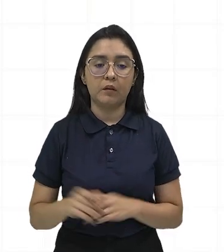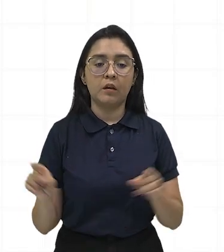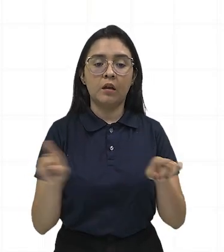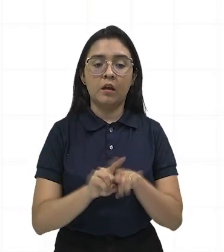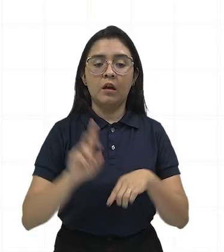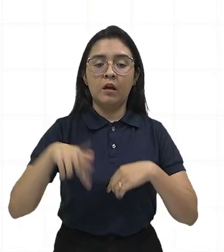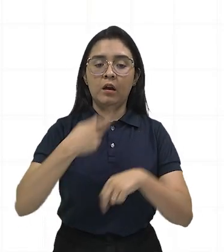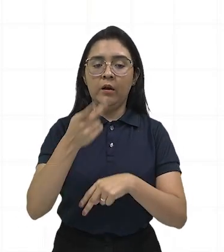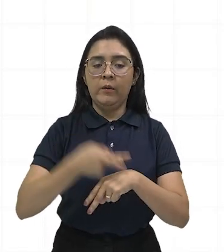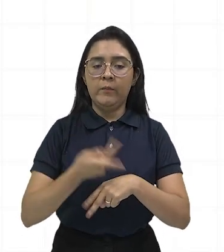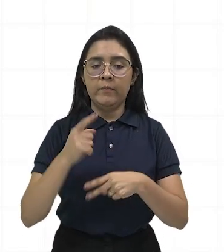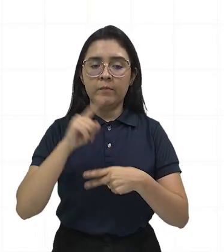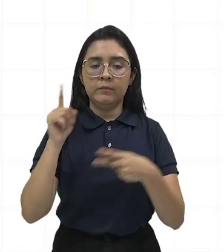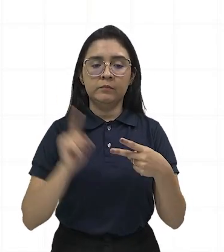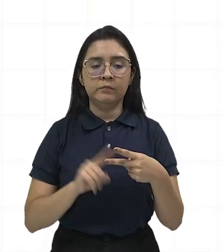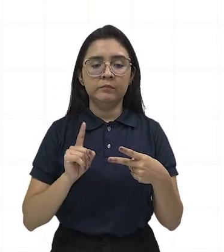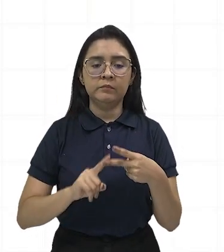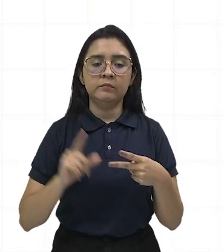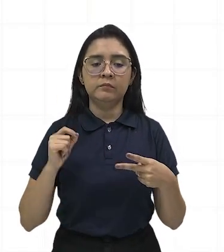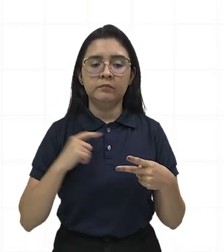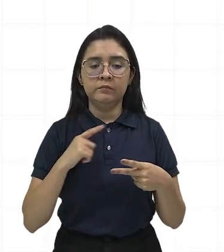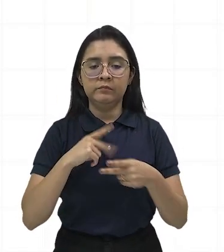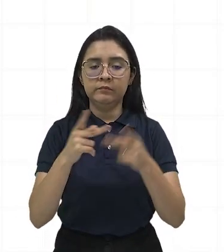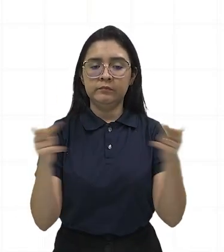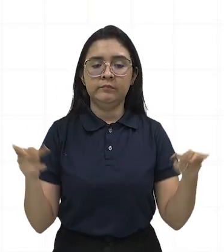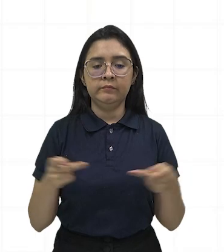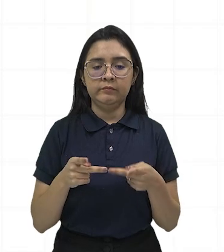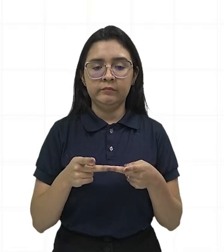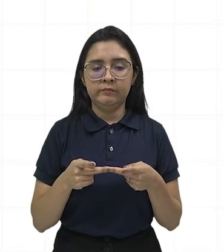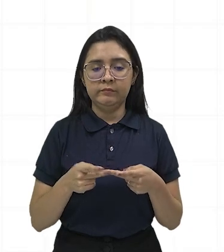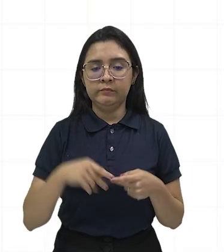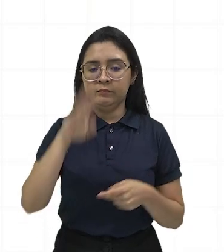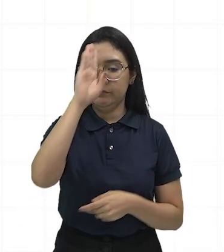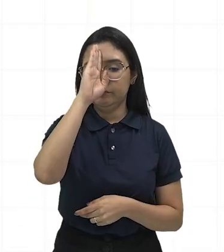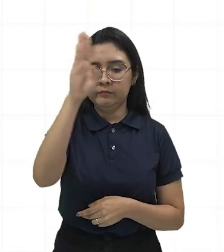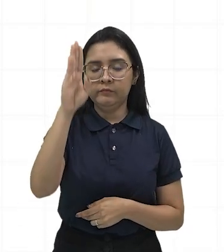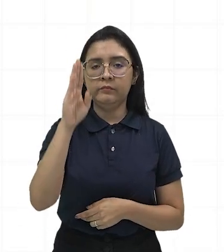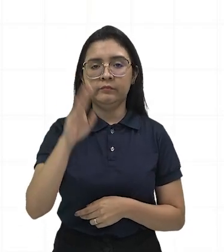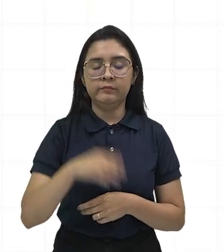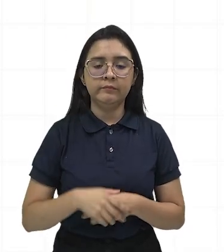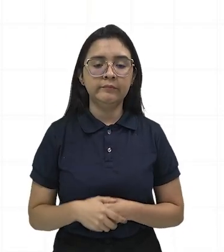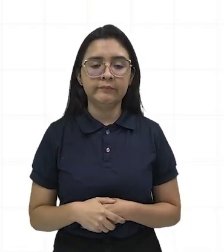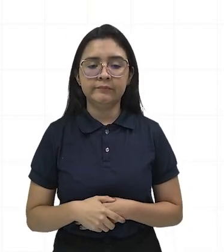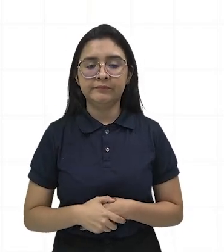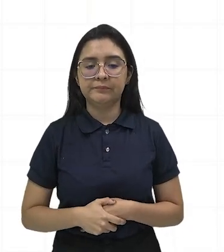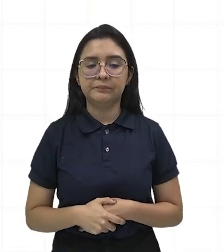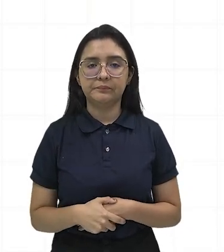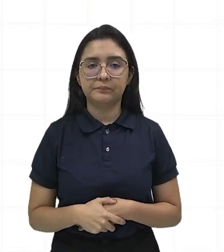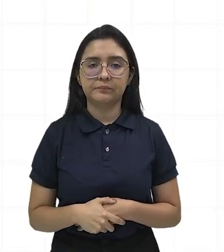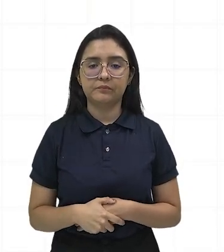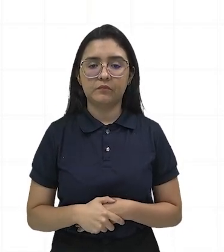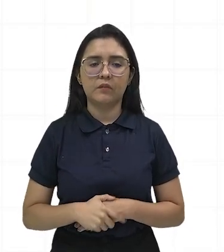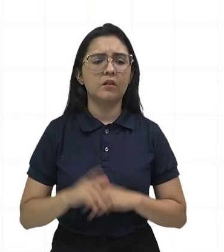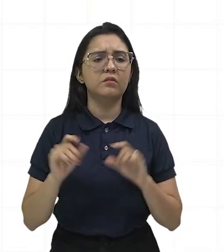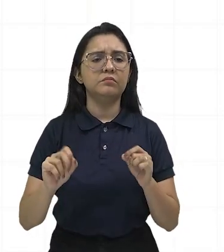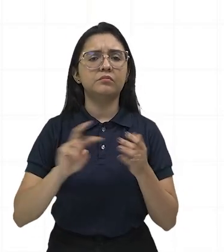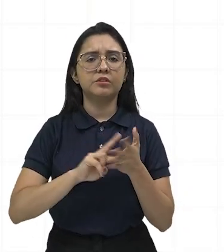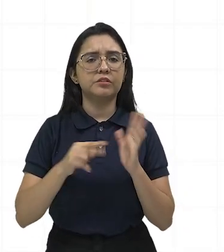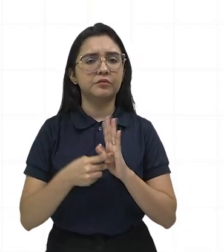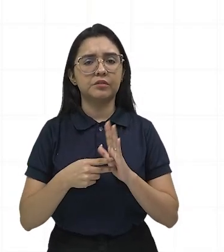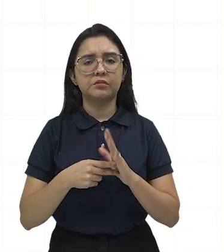Depois, nessa situação, prato principal. O que é o